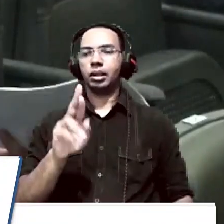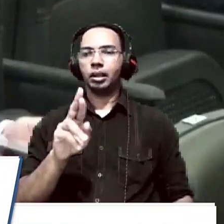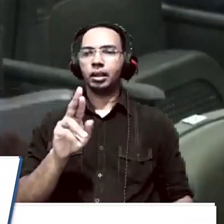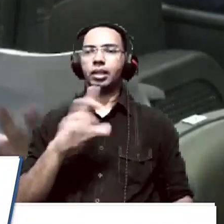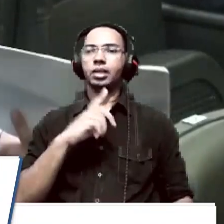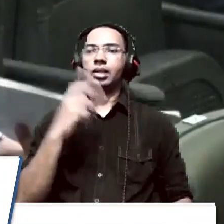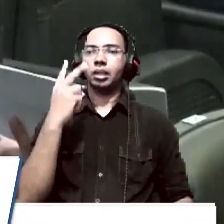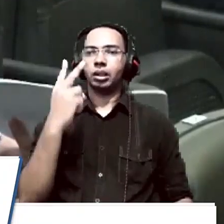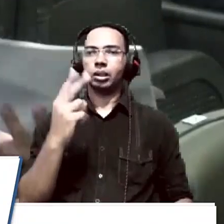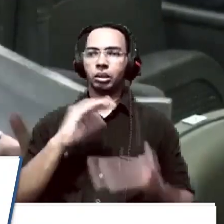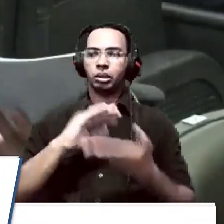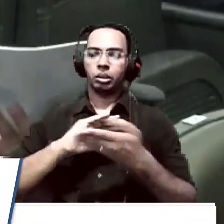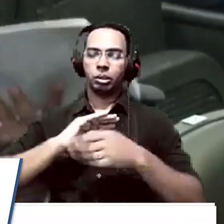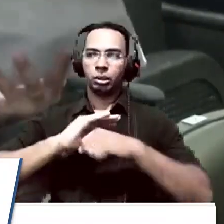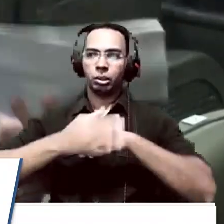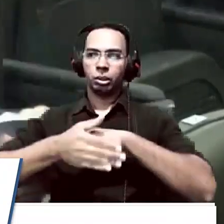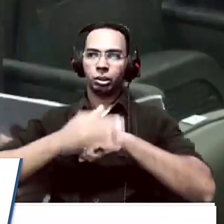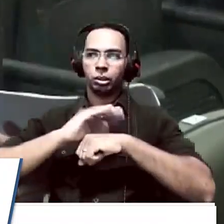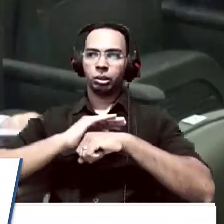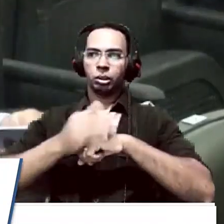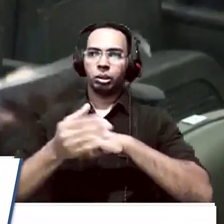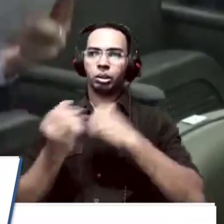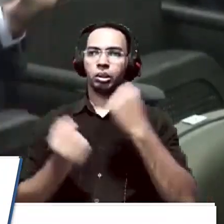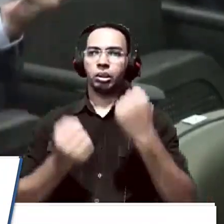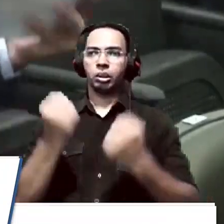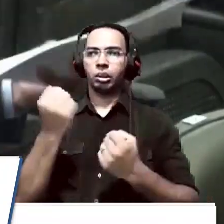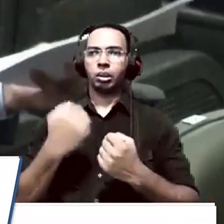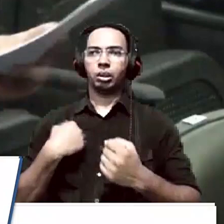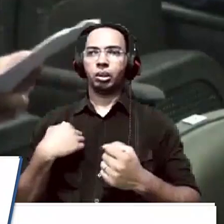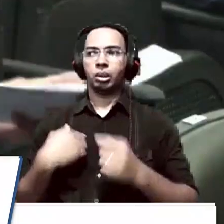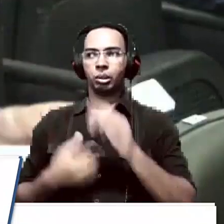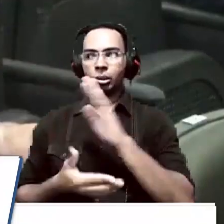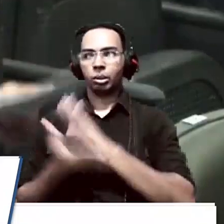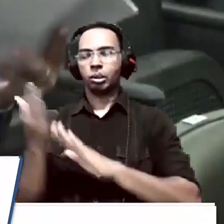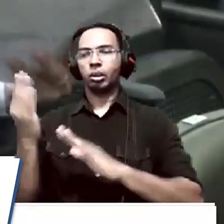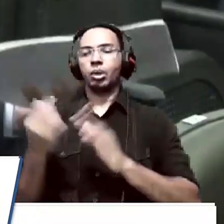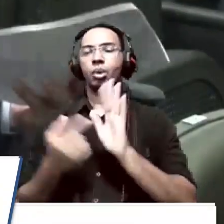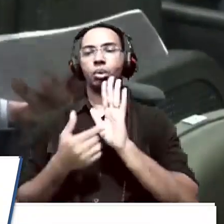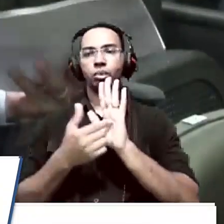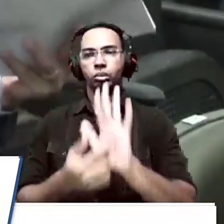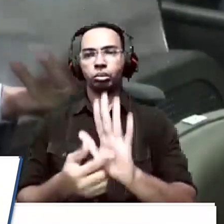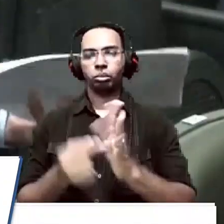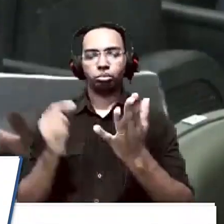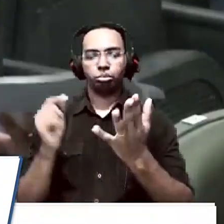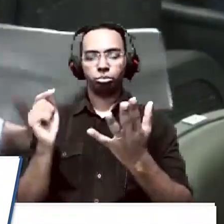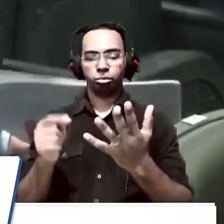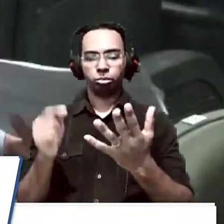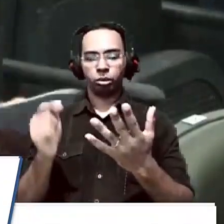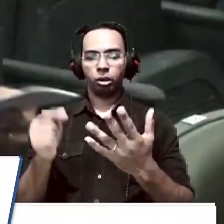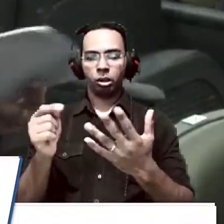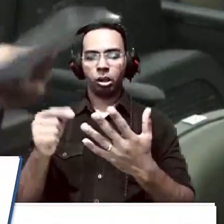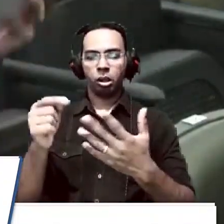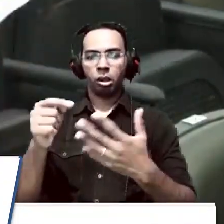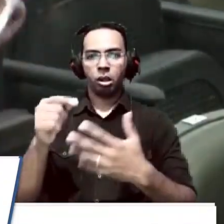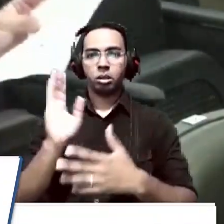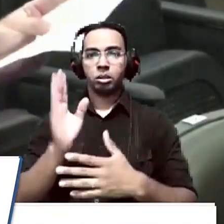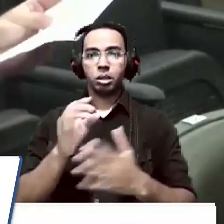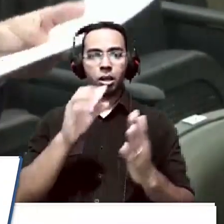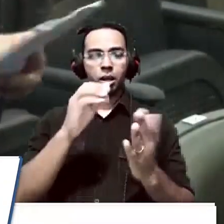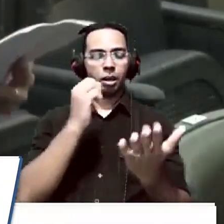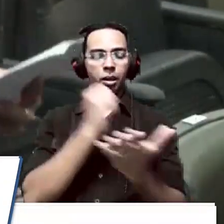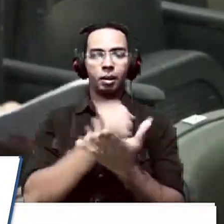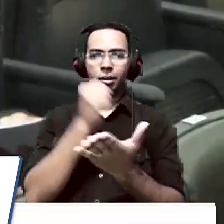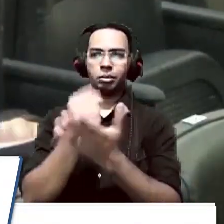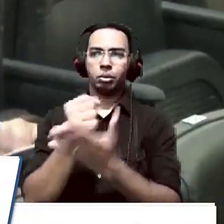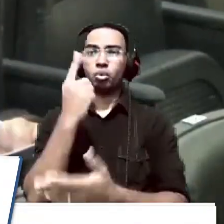lombadas, inclusive o trânsito foi comigo. Mostrou os pontos que já tinha feito a demarcação, isso aí já faz mais de um